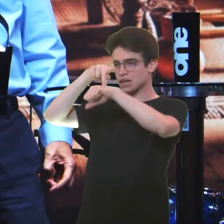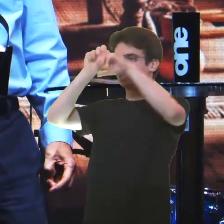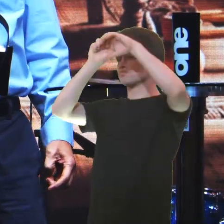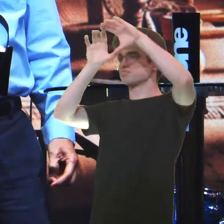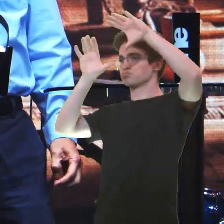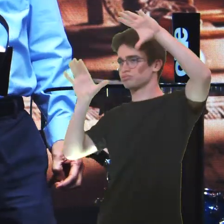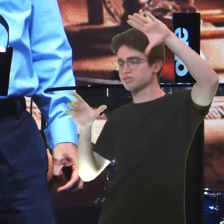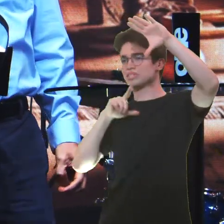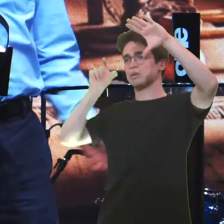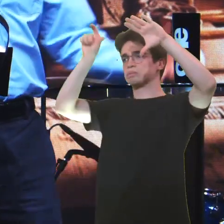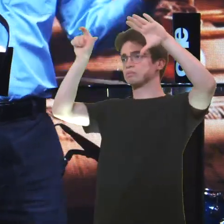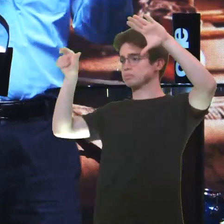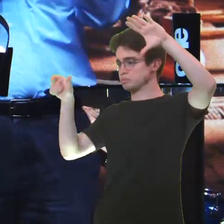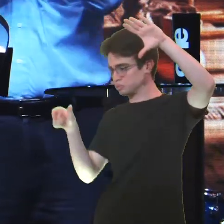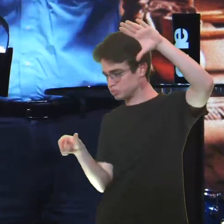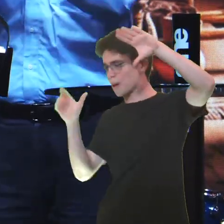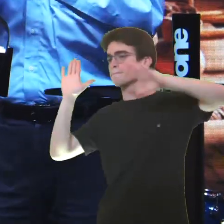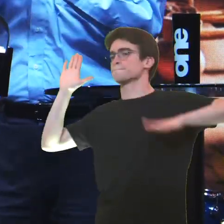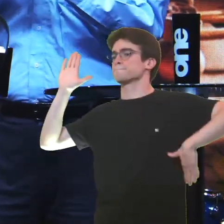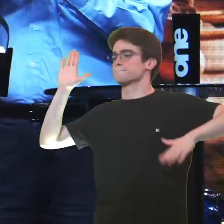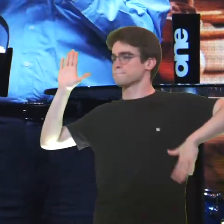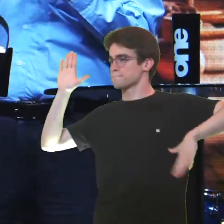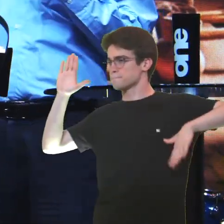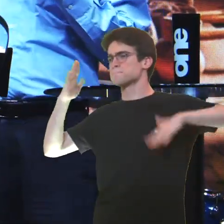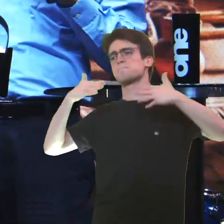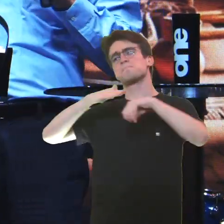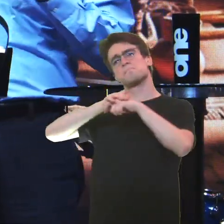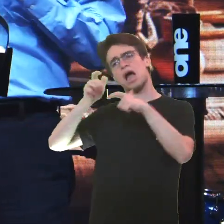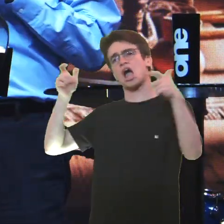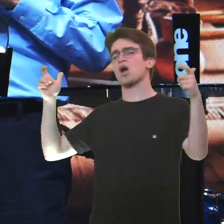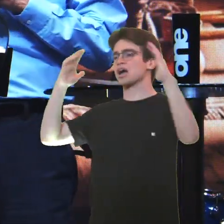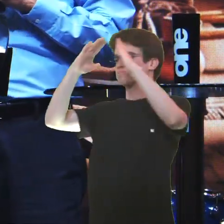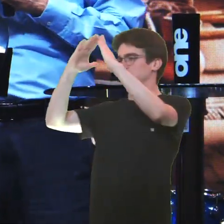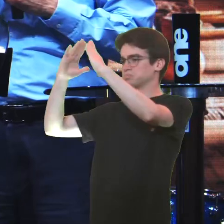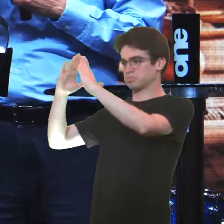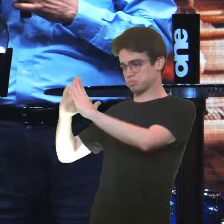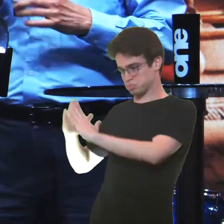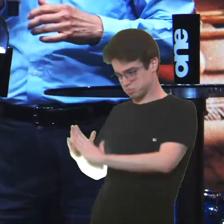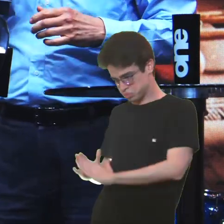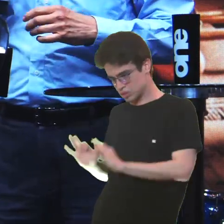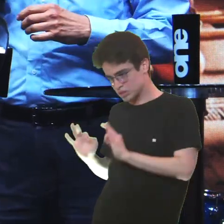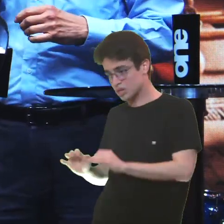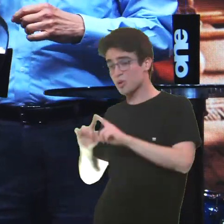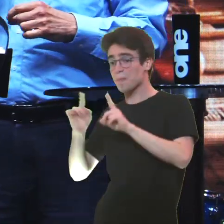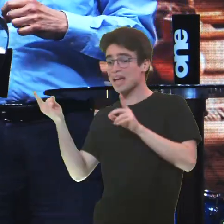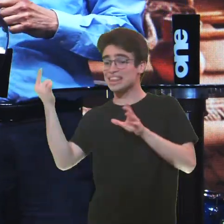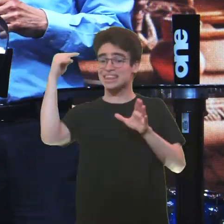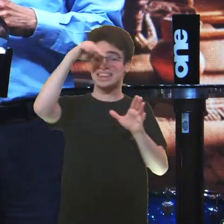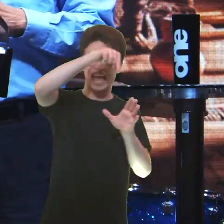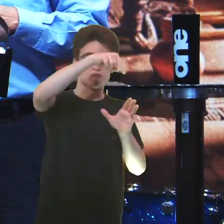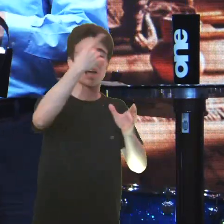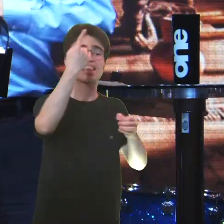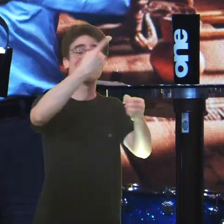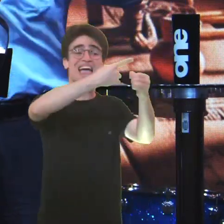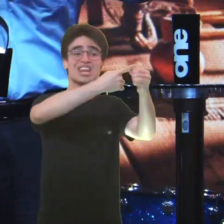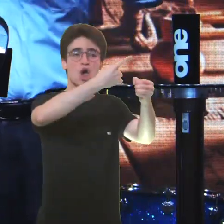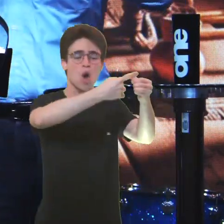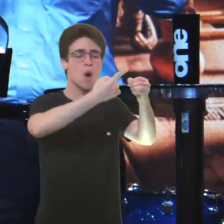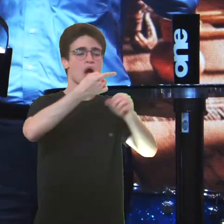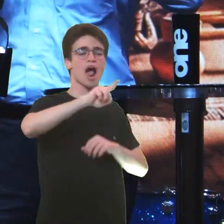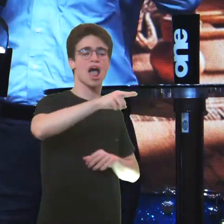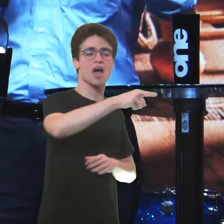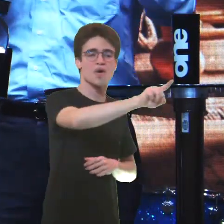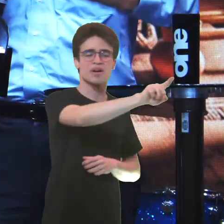na costa do país, pero el interior está bastante desolado. mas o interior fica mais desolado. Es porque los